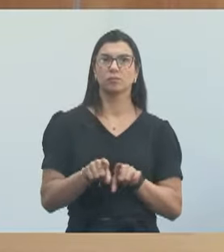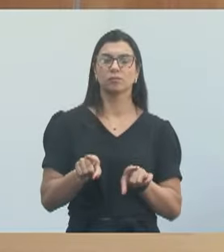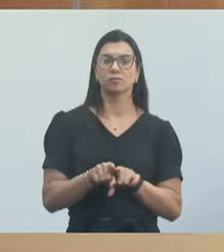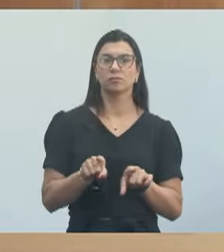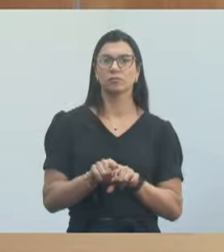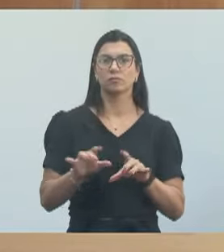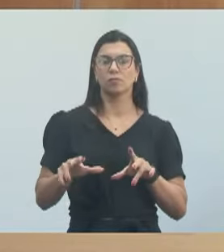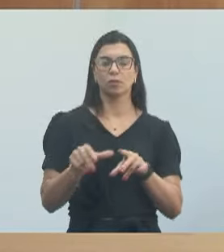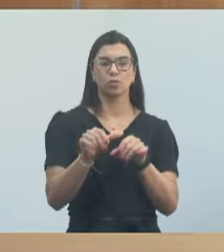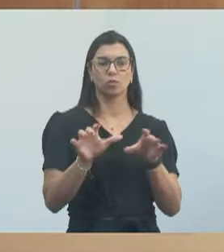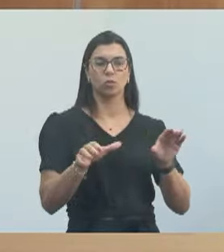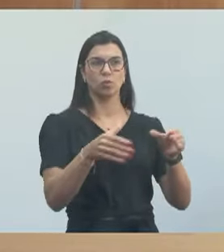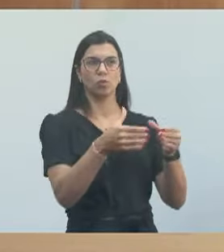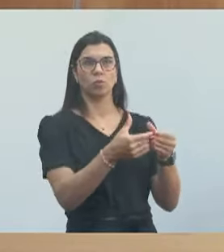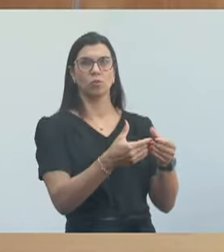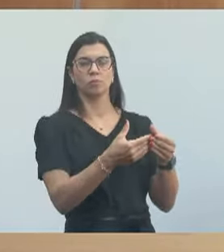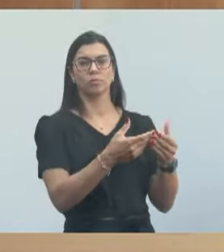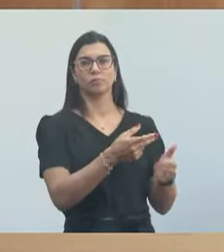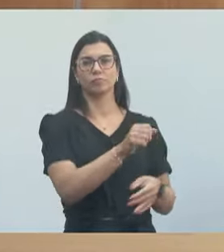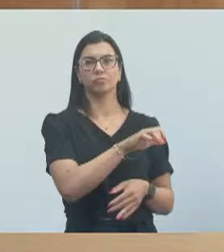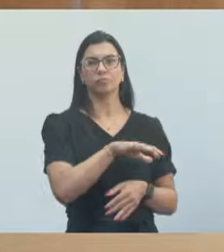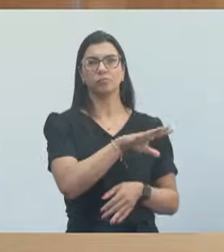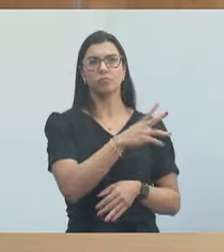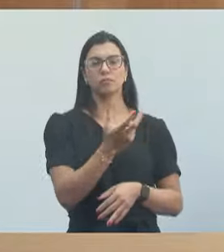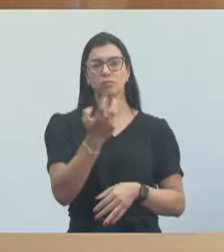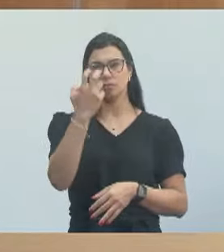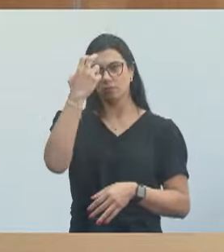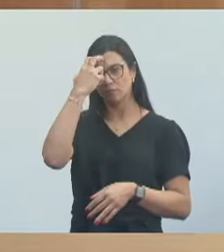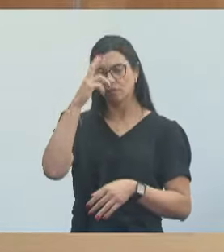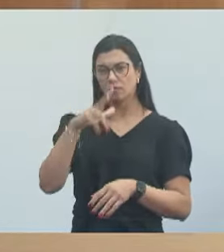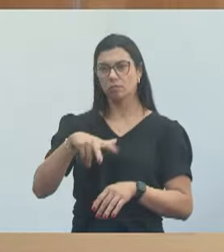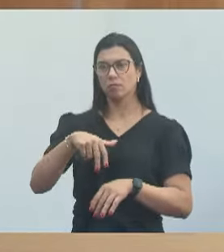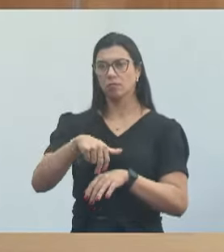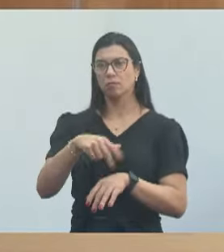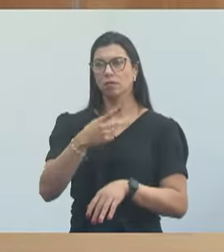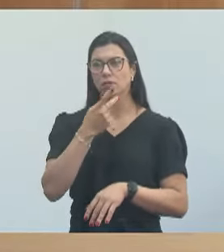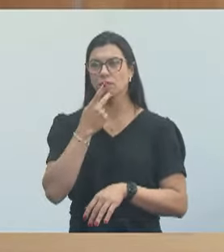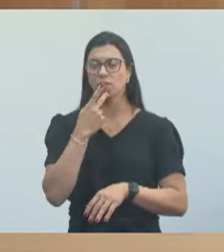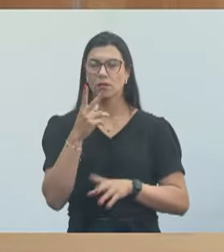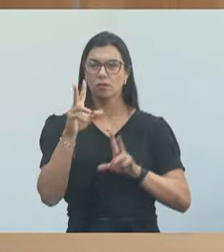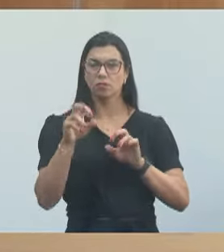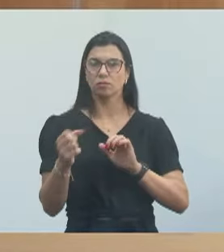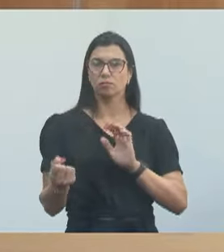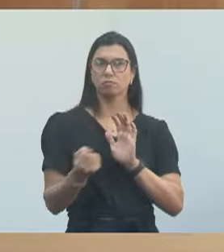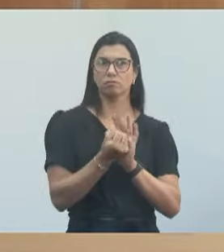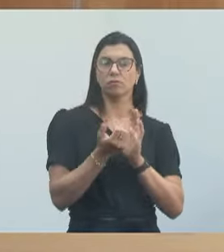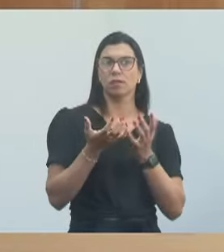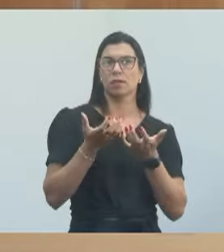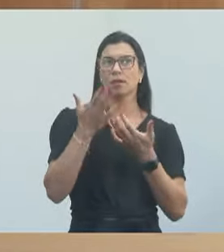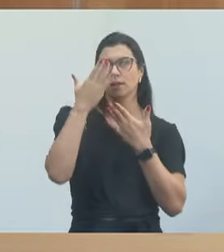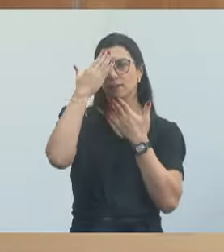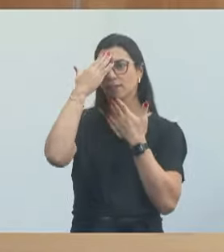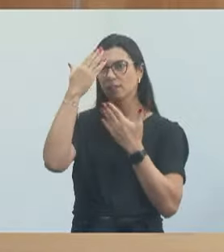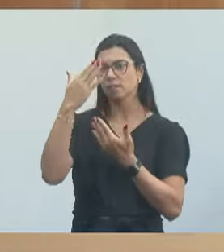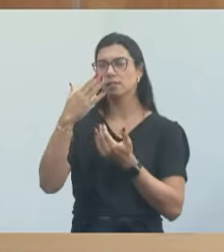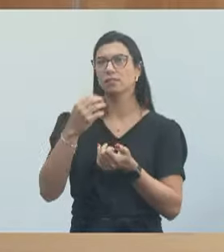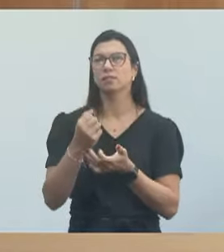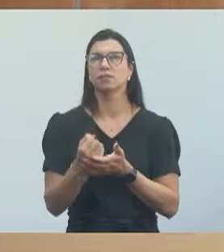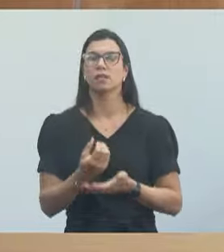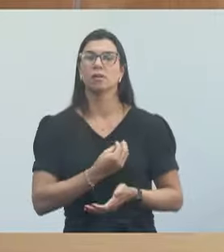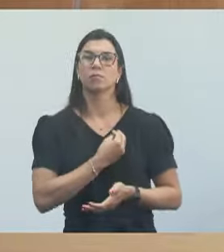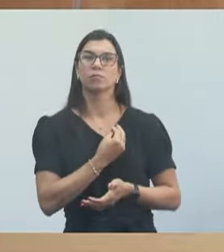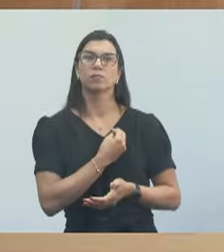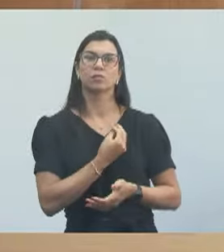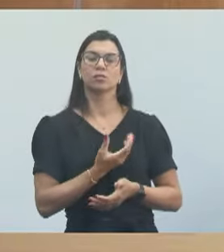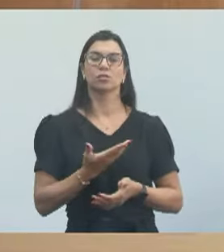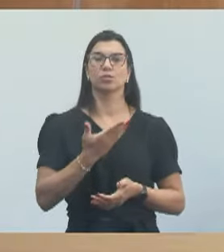Fundação Cultural. E subir nessa tribuna de novo para falar de patrimônio, eu quero agradecer a presença de um amigo de